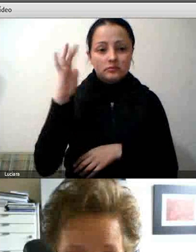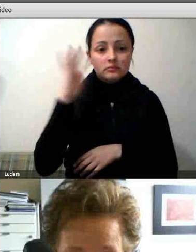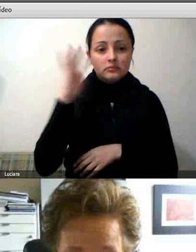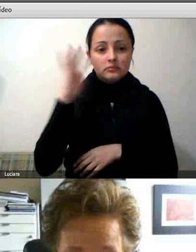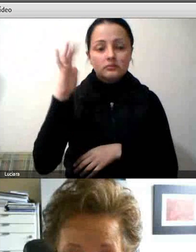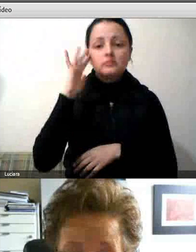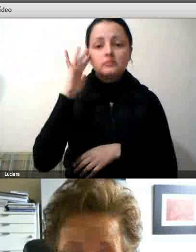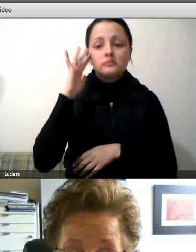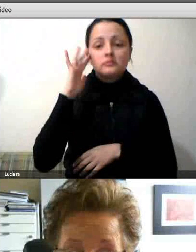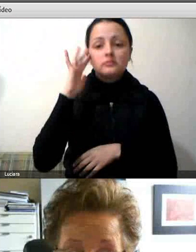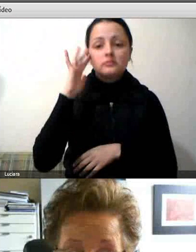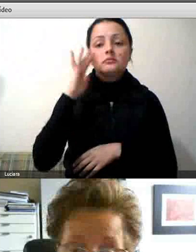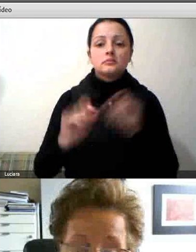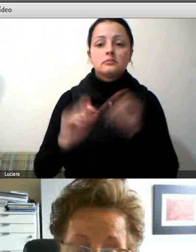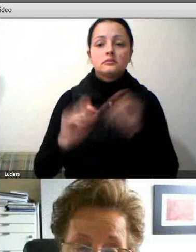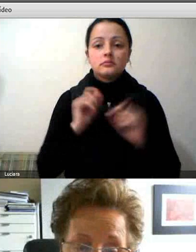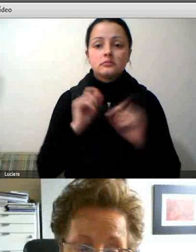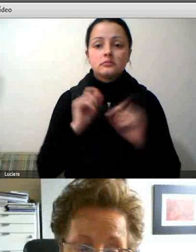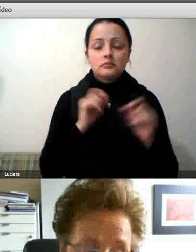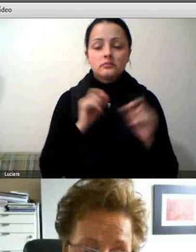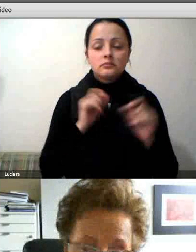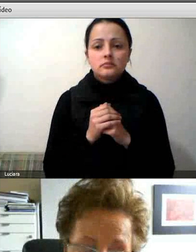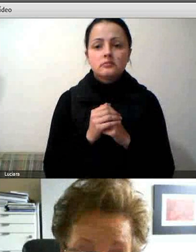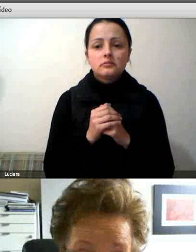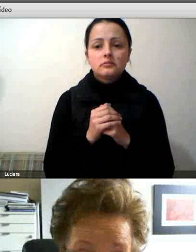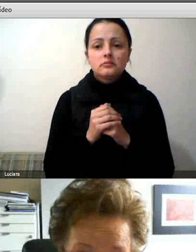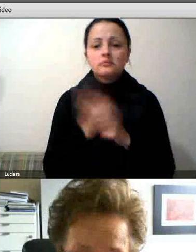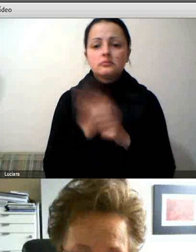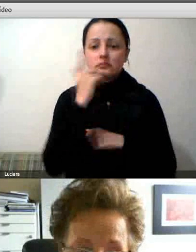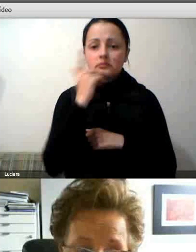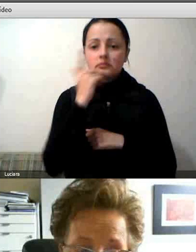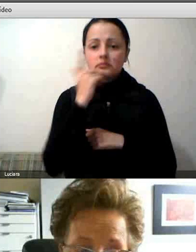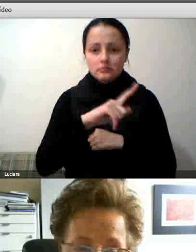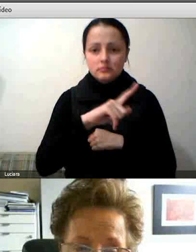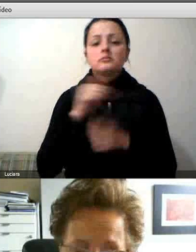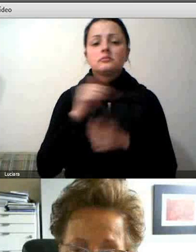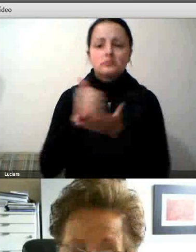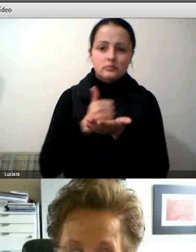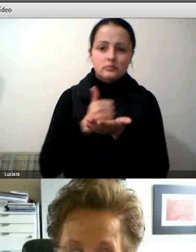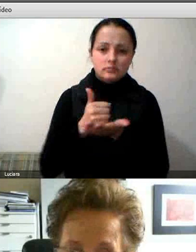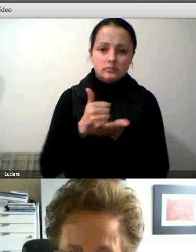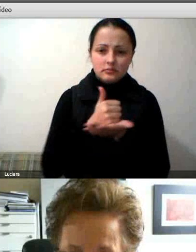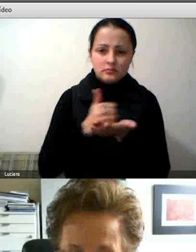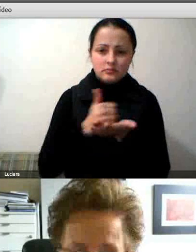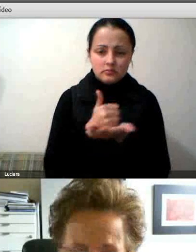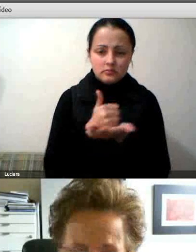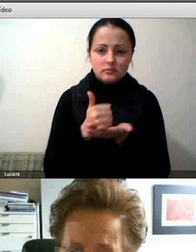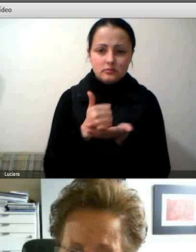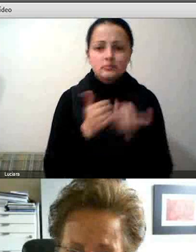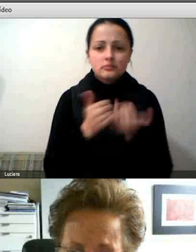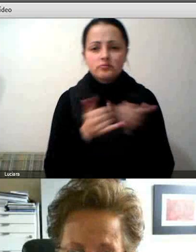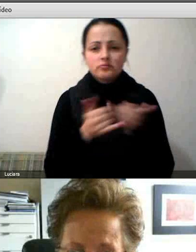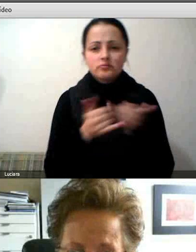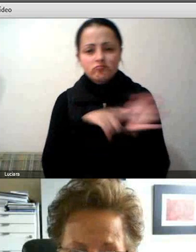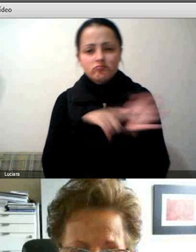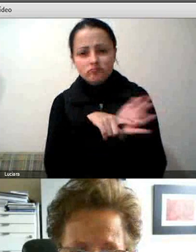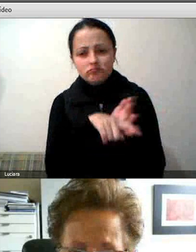moral. Então, desenvolvimento ético e moral. Então, só uma teoria com